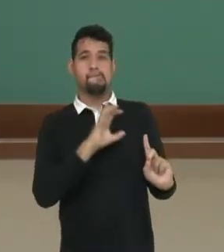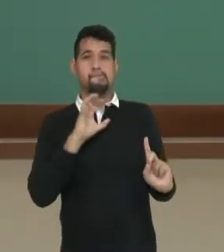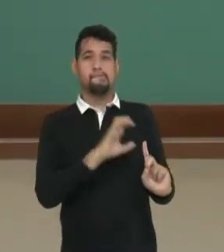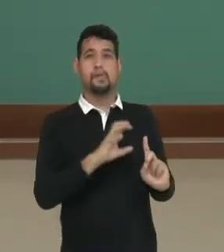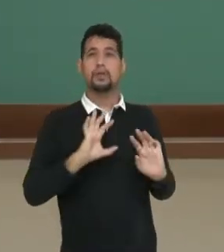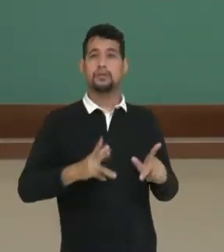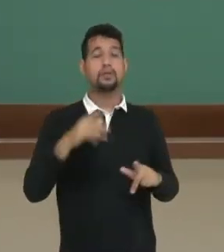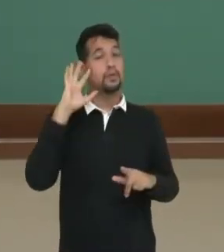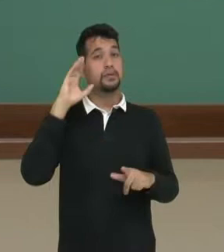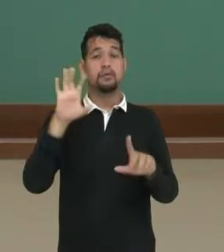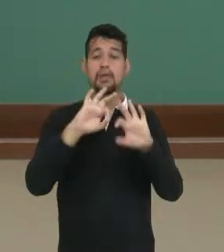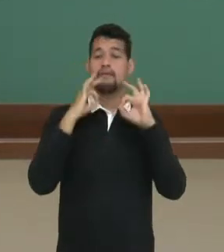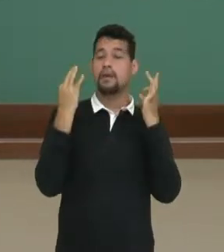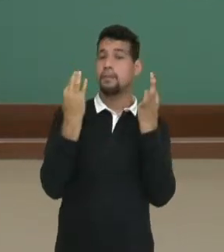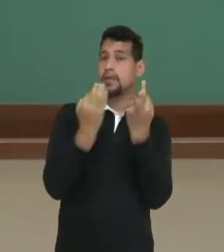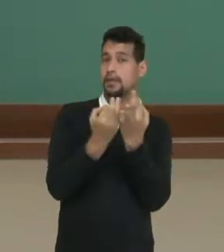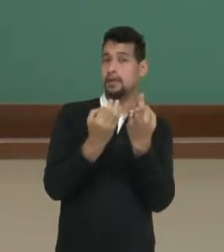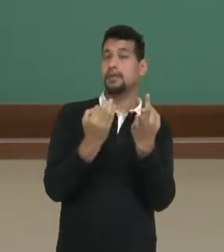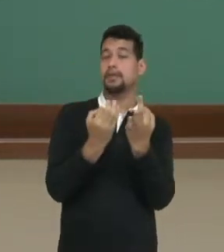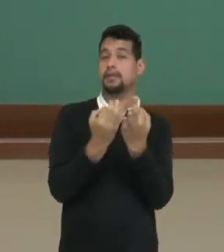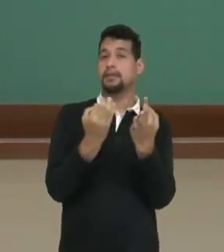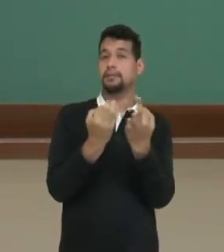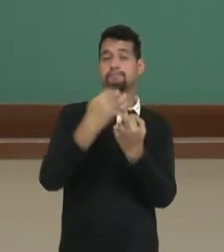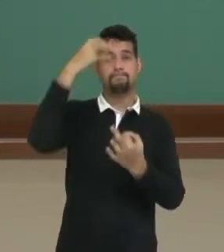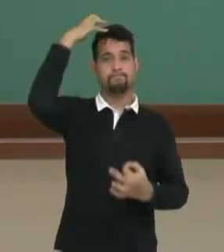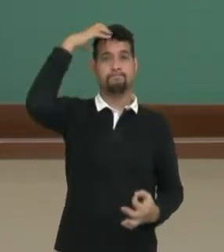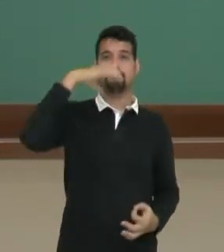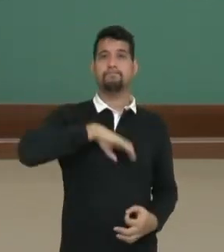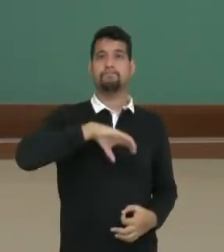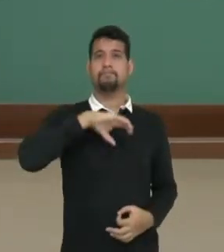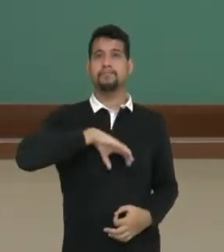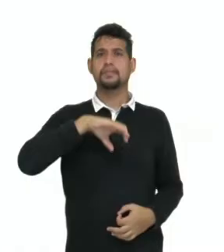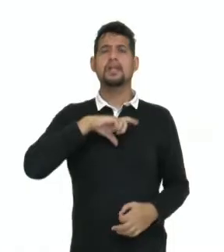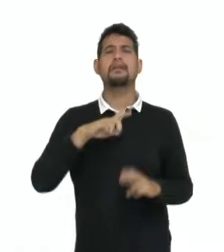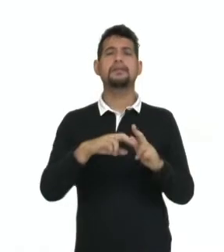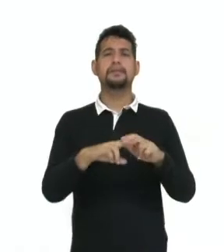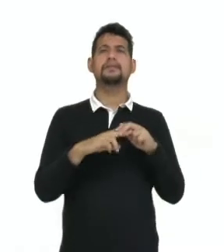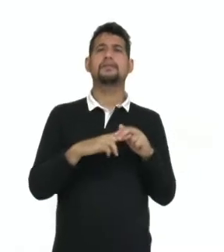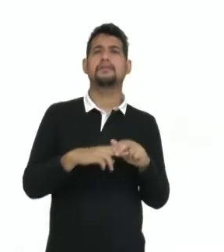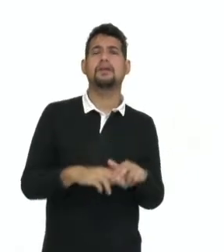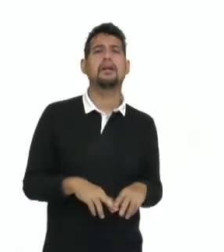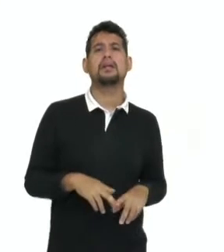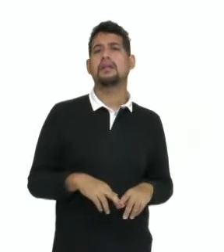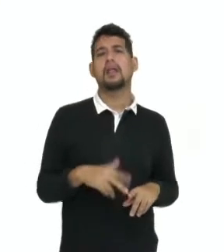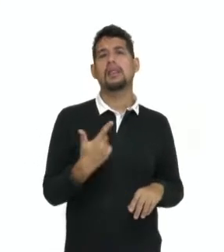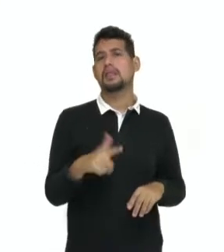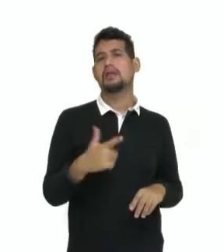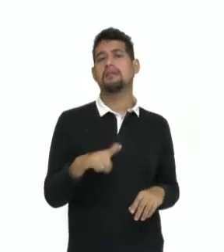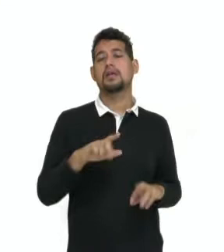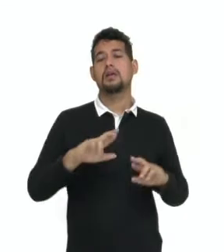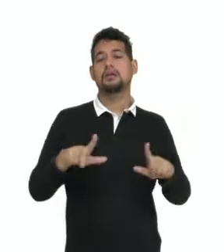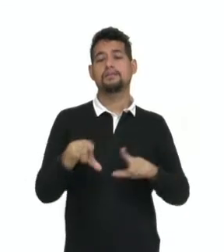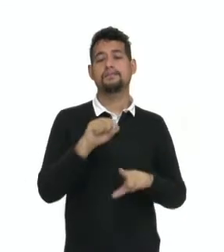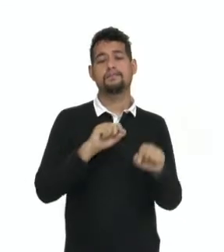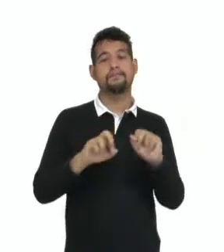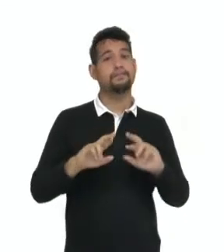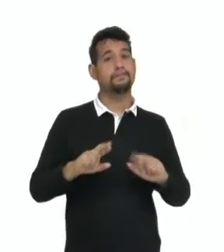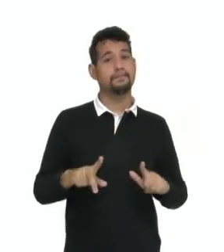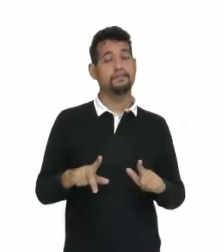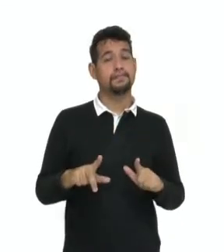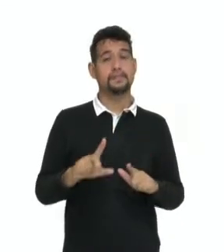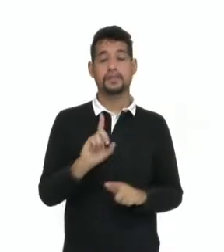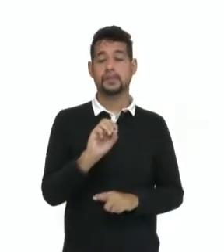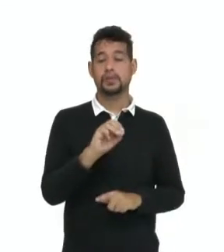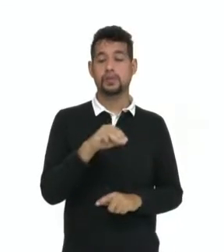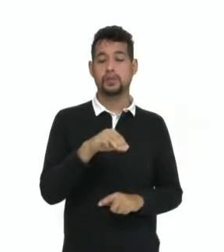família imperial portuguesa, nós vamos ter aí essas consequências. Não havia outra alternativa para Dom João